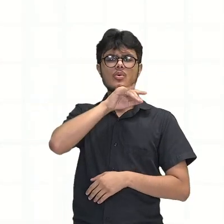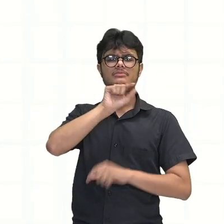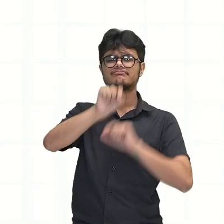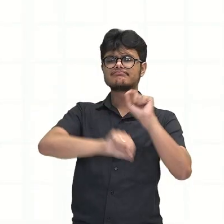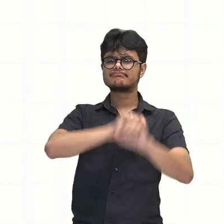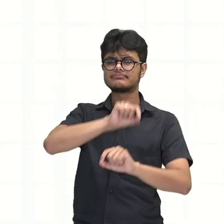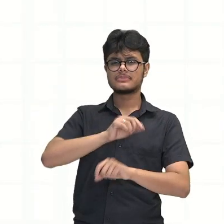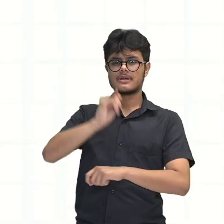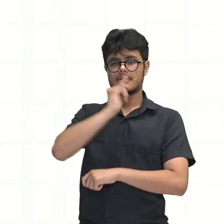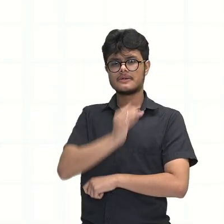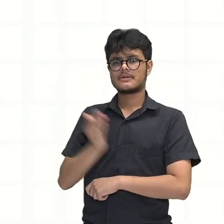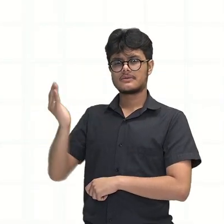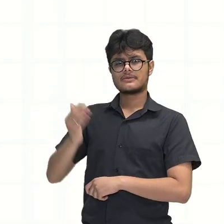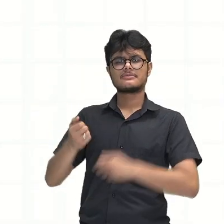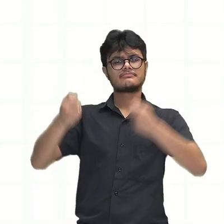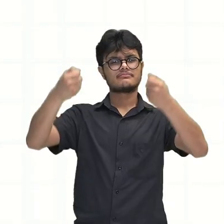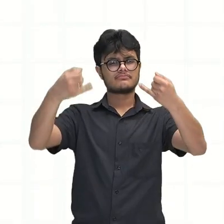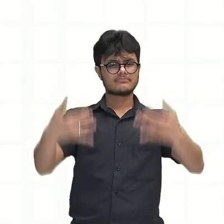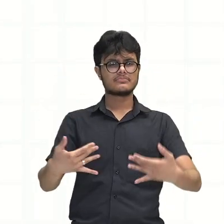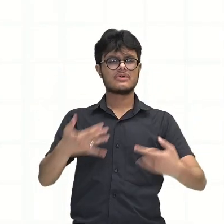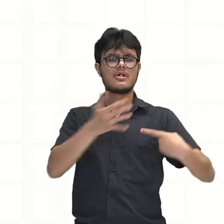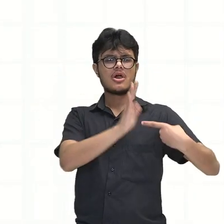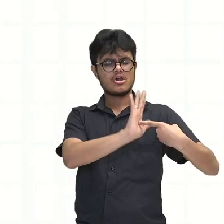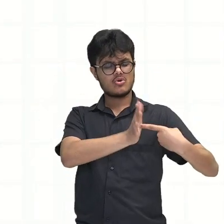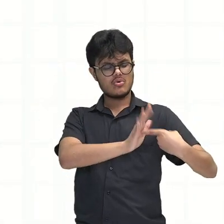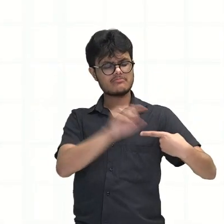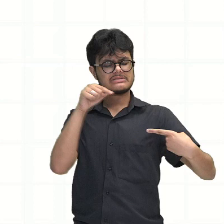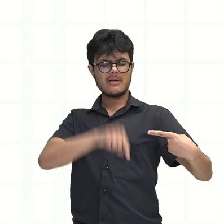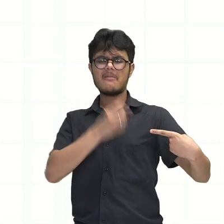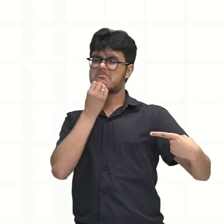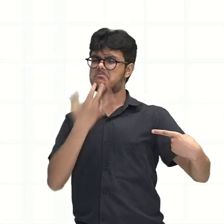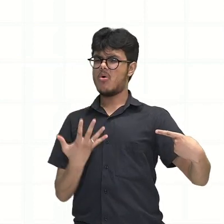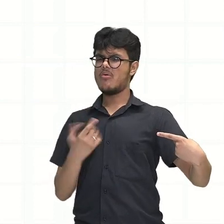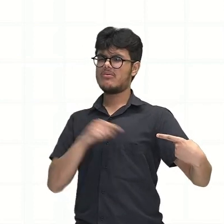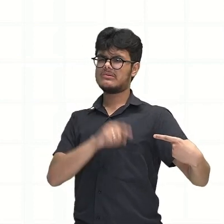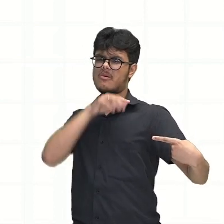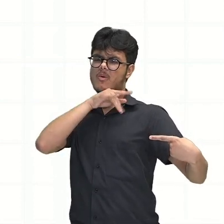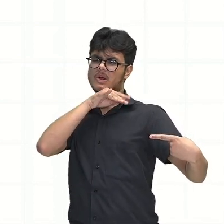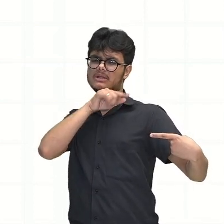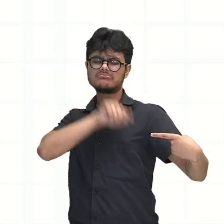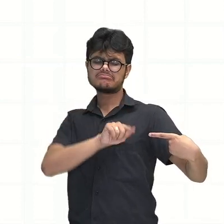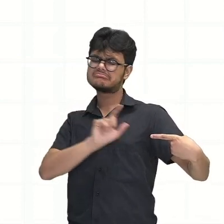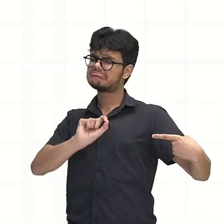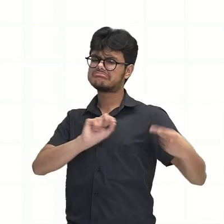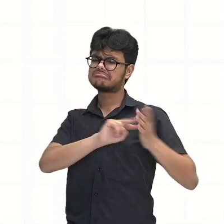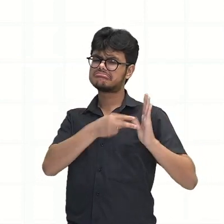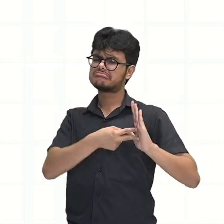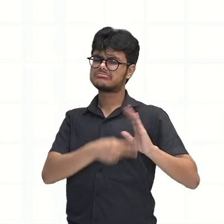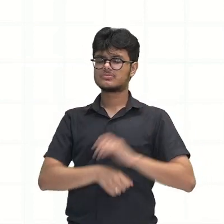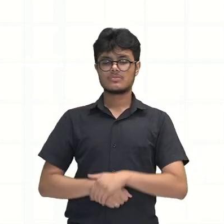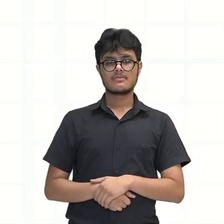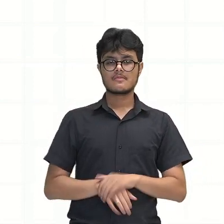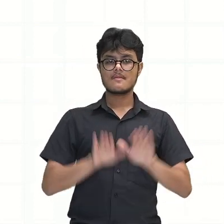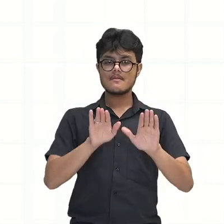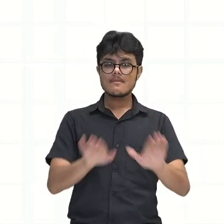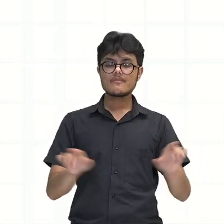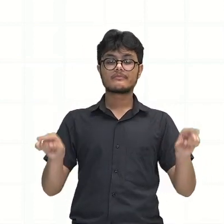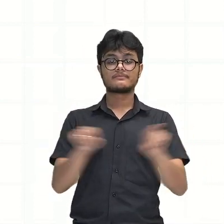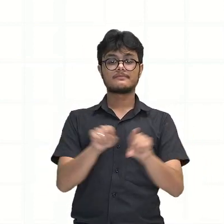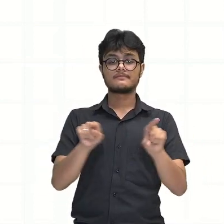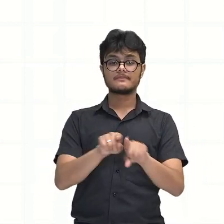cartela, que diz assim, motor a combustão, mocinho ou vilão. O que que isso quer dizer? Isso quer